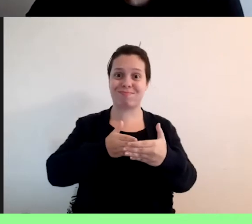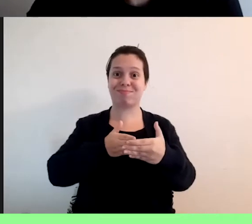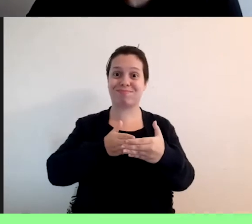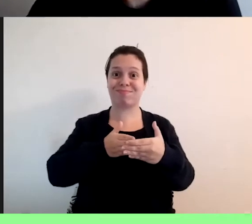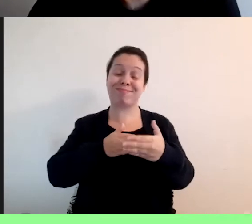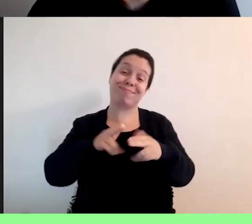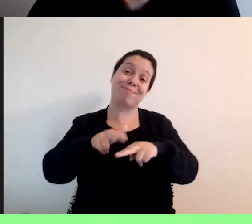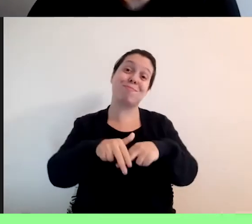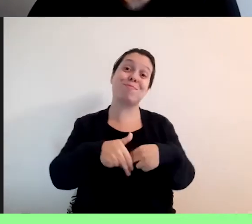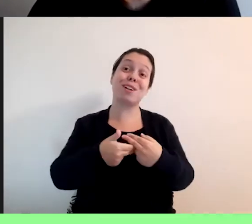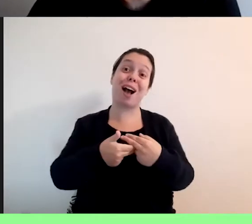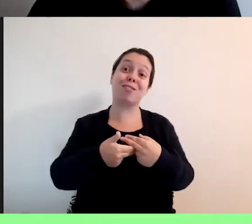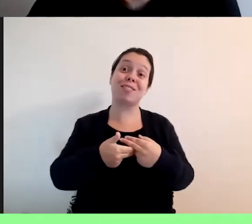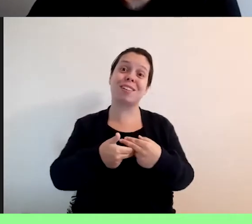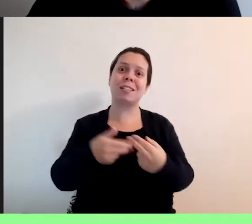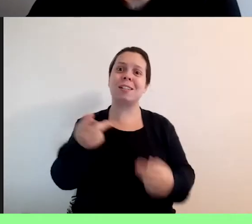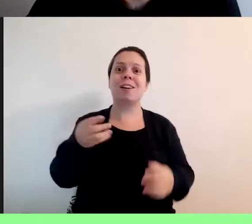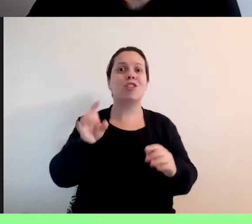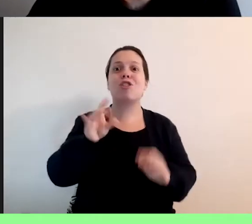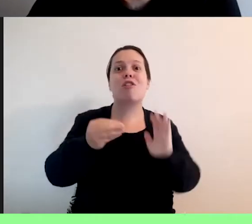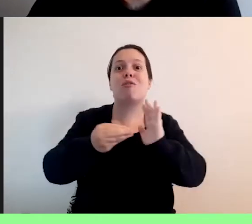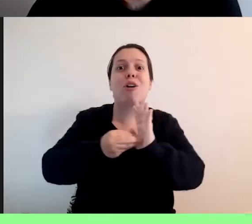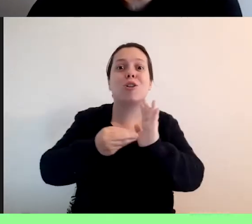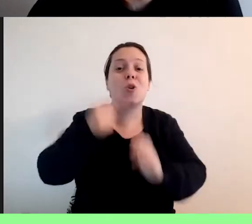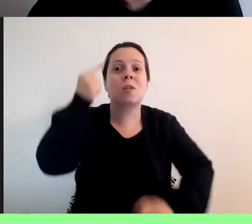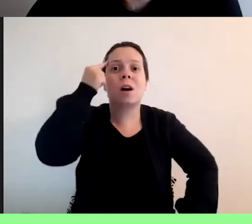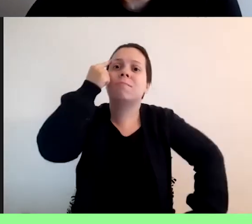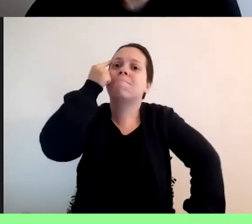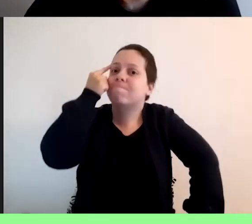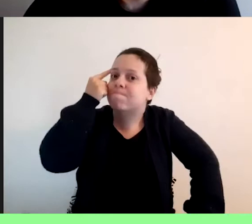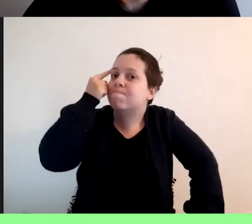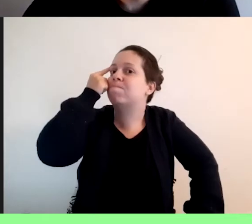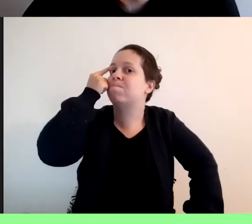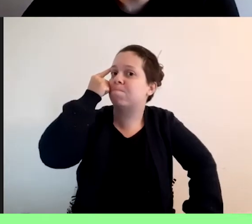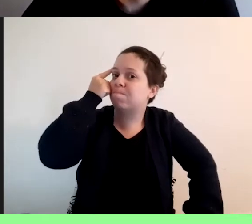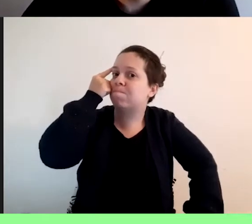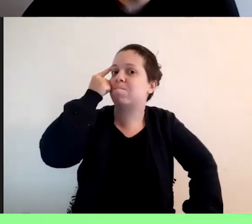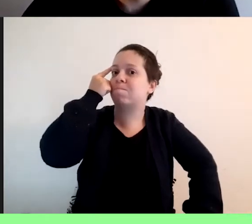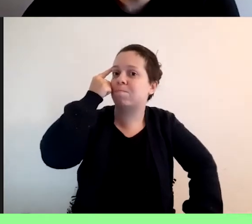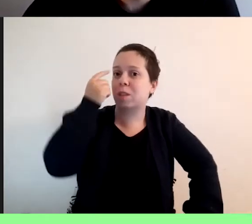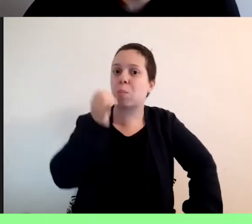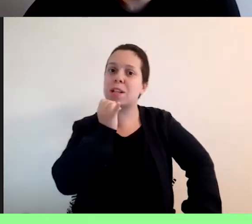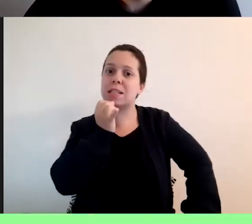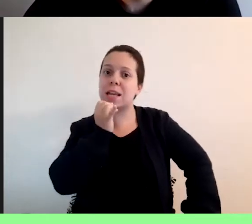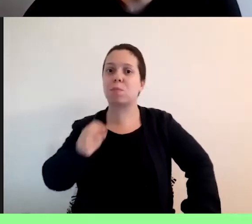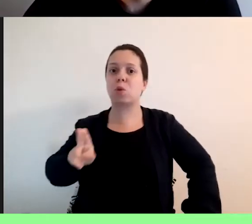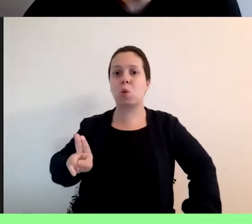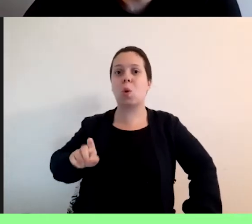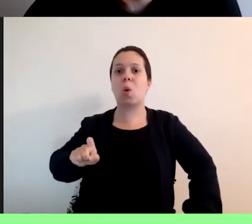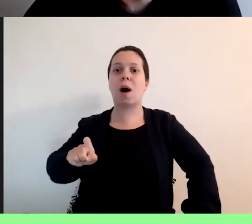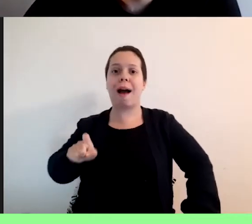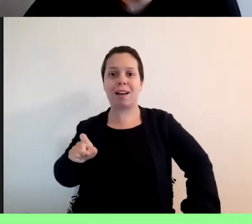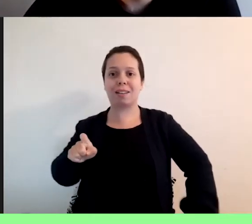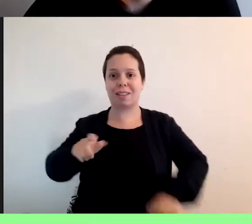desse clique de pensar, poxa, quando o UX estava fazendo a interface, ele